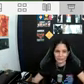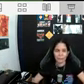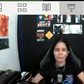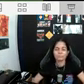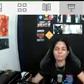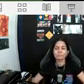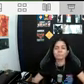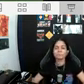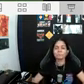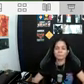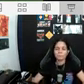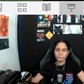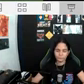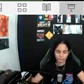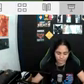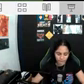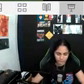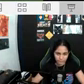aqui, certo?